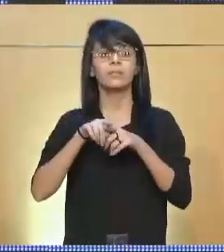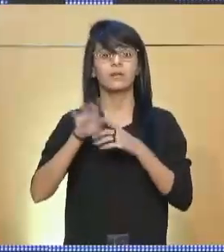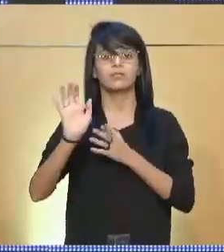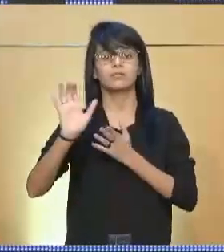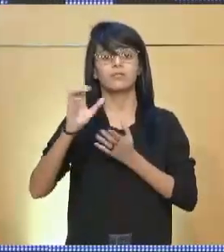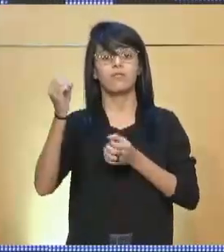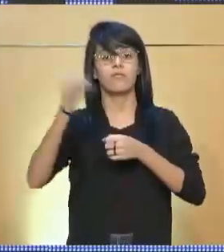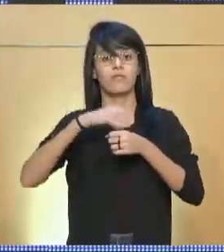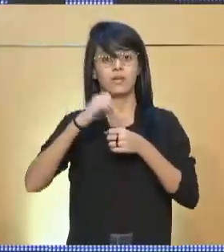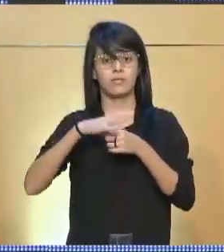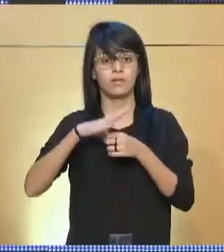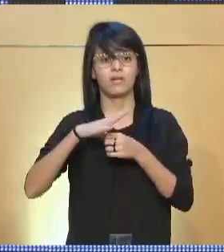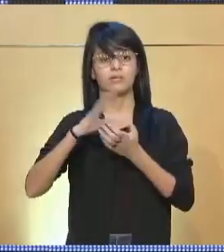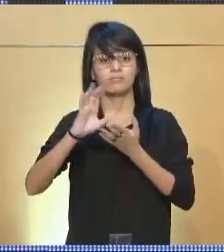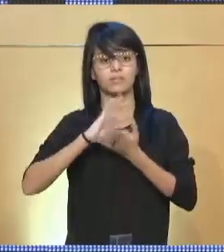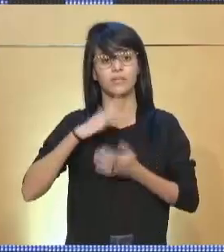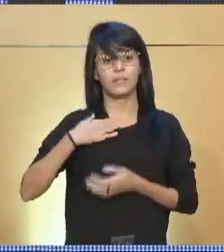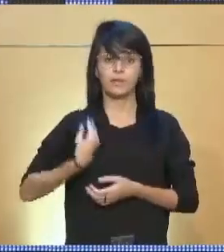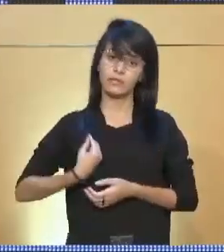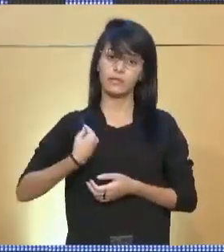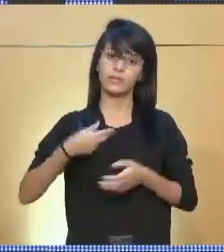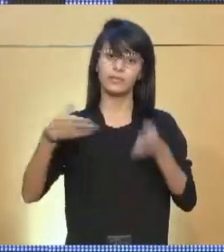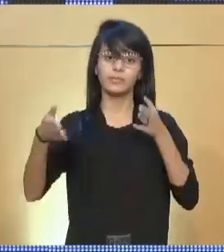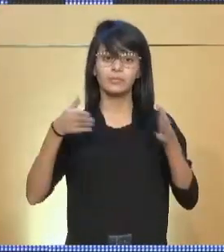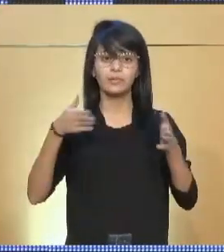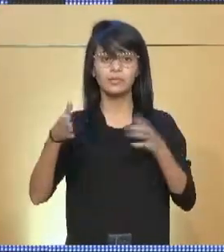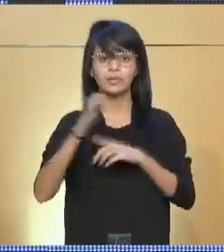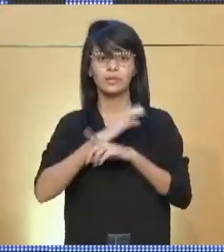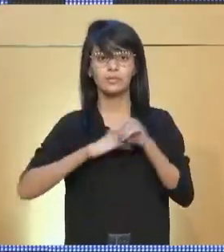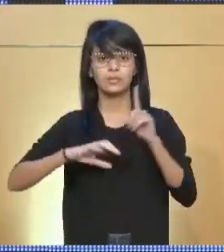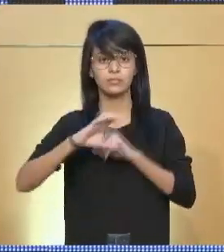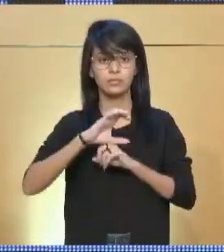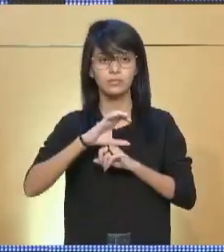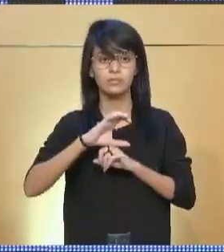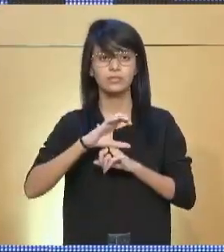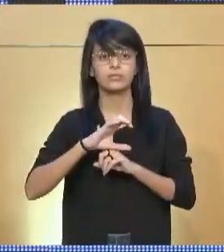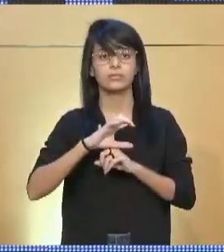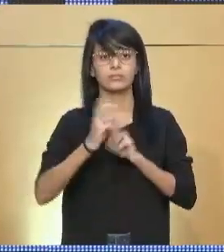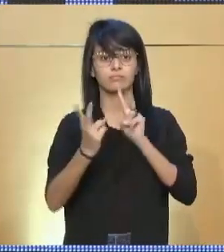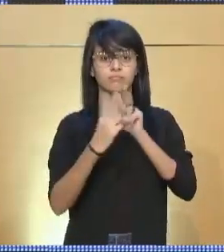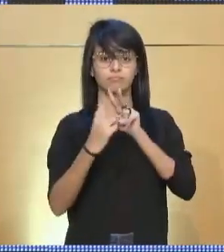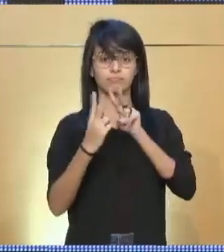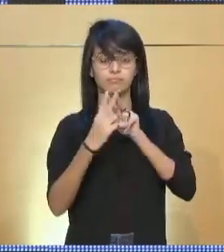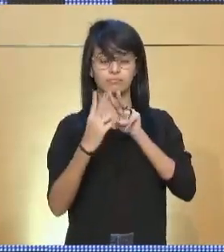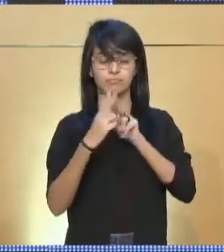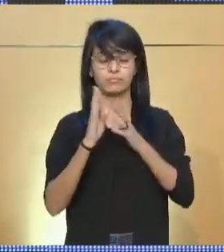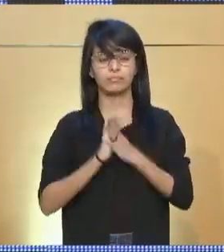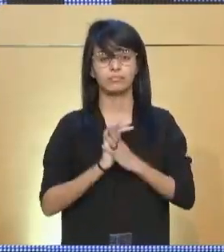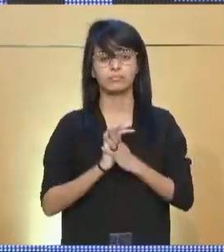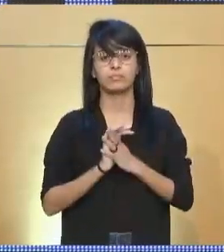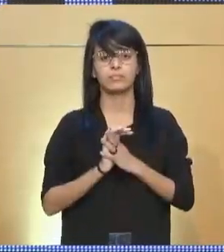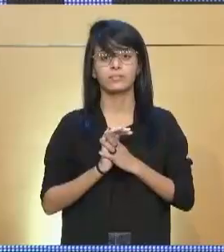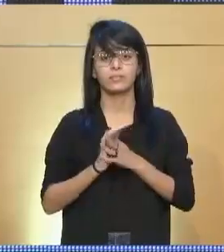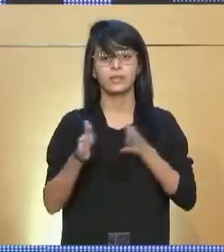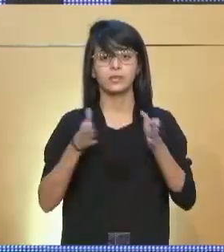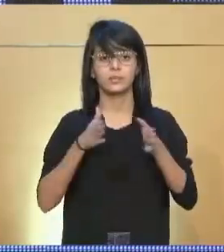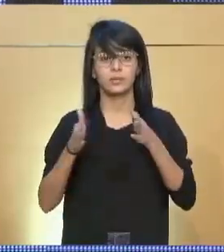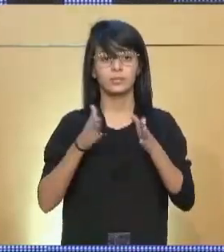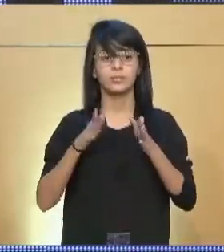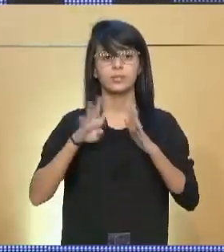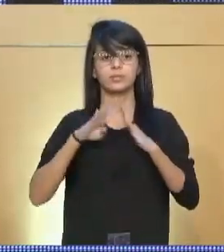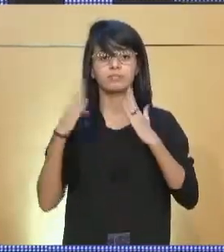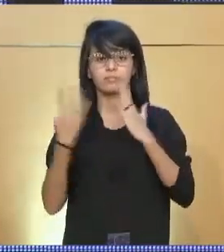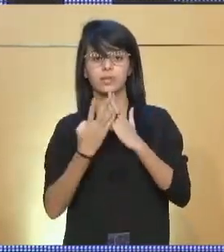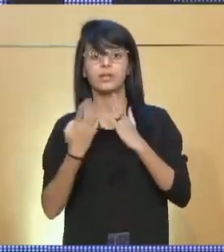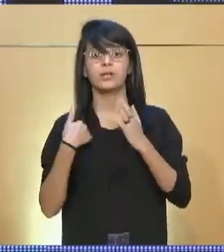vida nesse período onde a gente está tendo um culto ao vivo. Nesse momento de isolamento, os irmãos que ofertaram na minha vida.